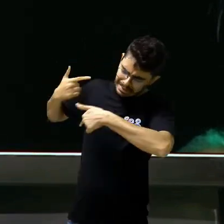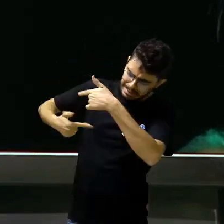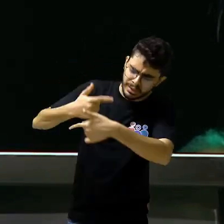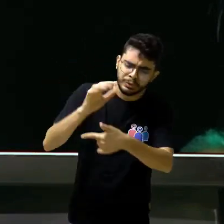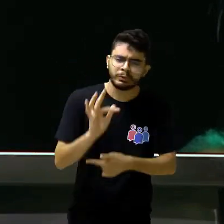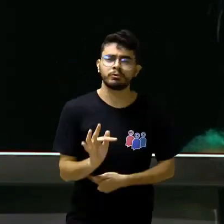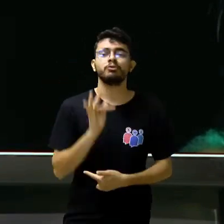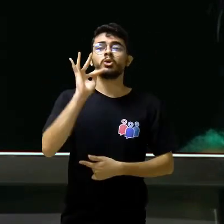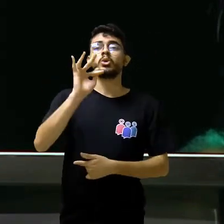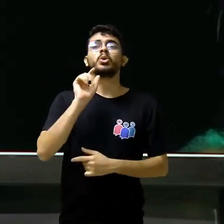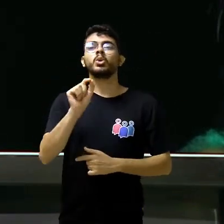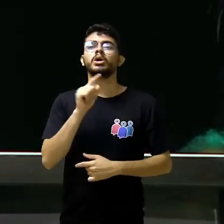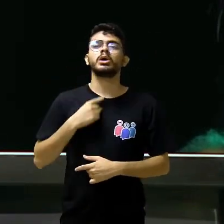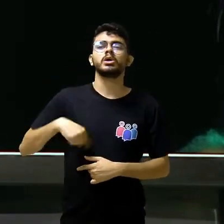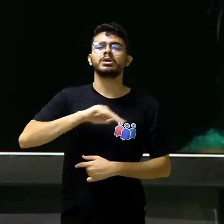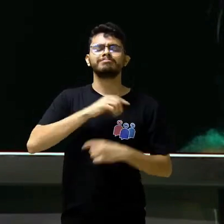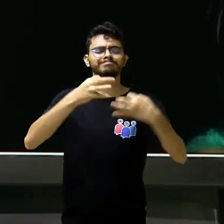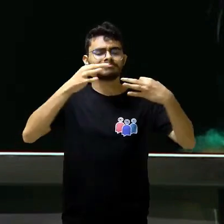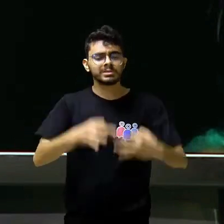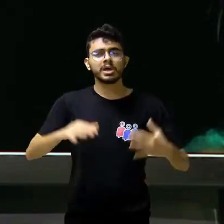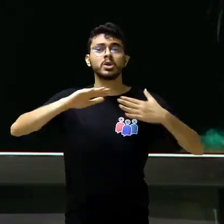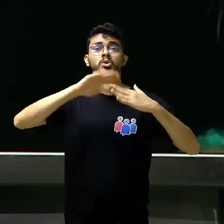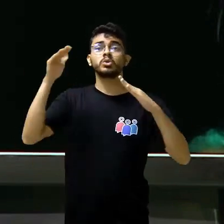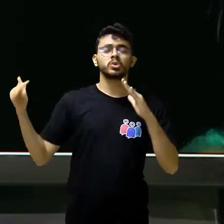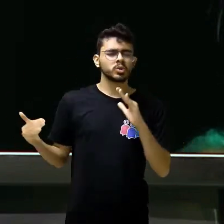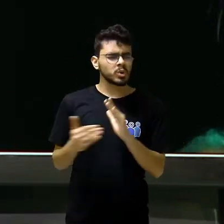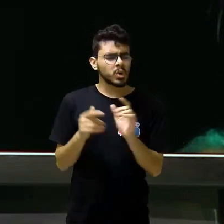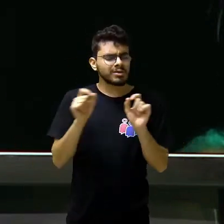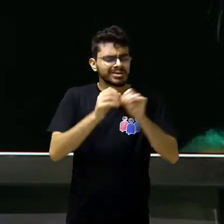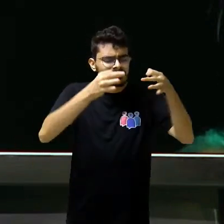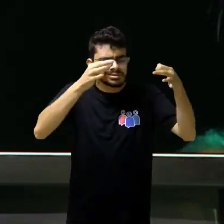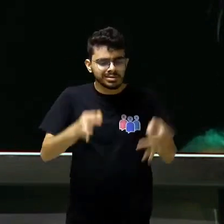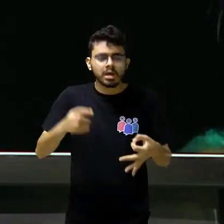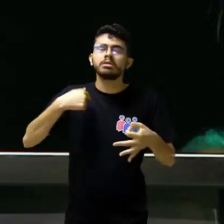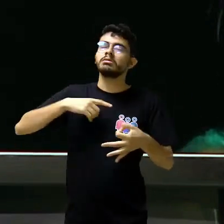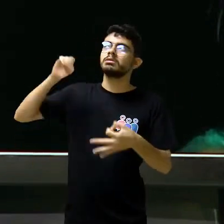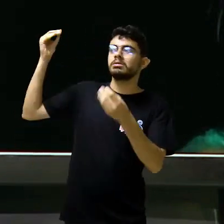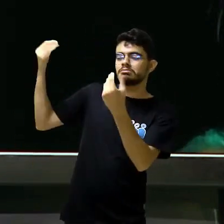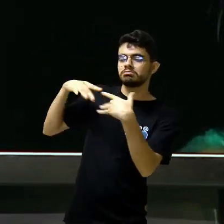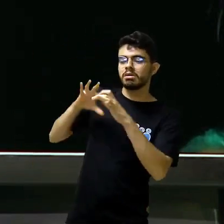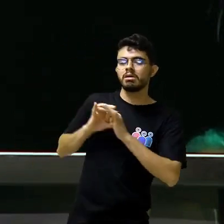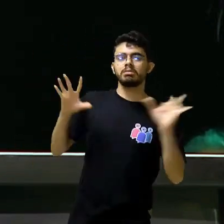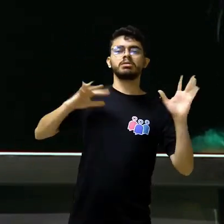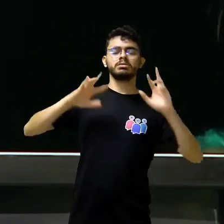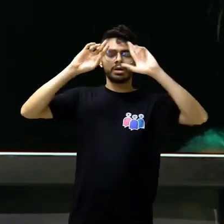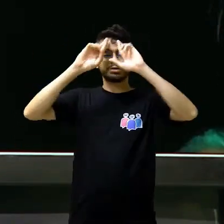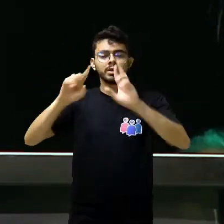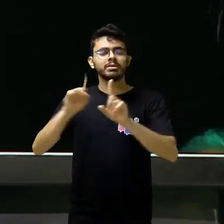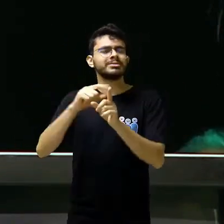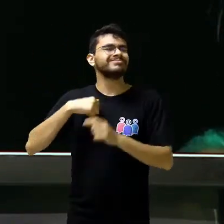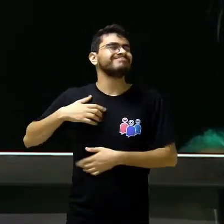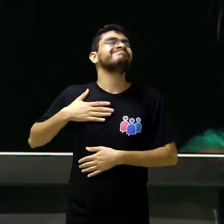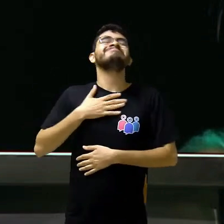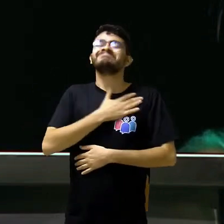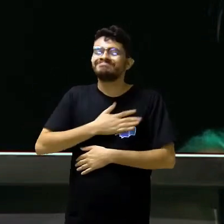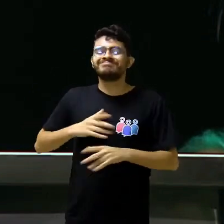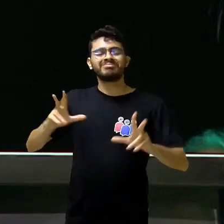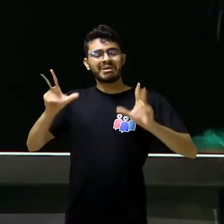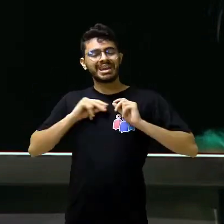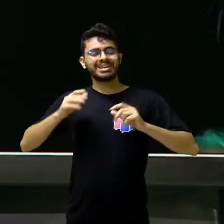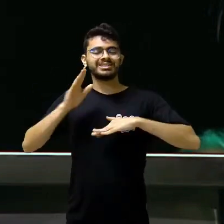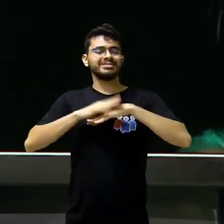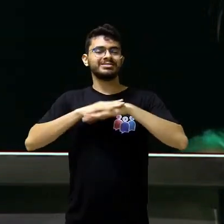a cumprirmos, que Deus nos permita ter o respeito e gozo merecido dessa